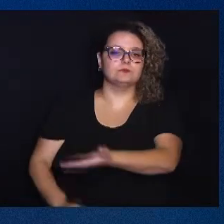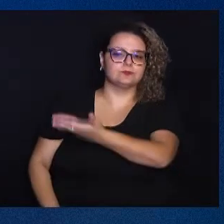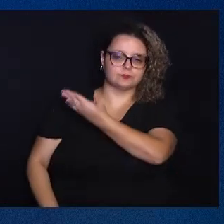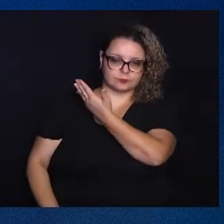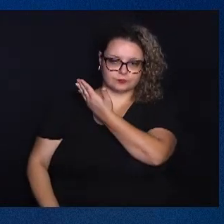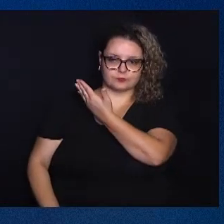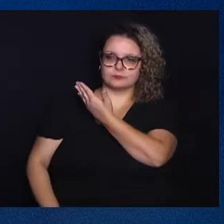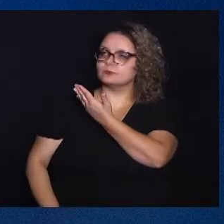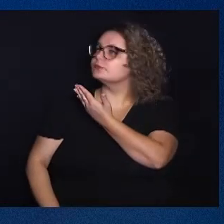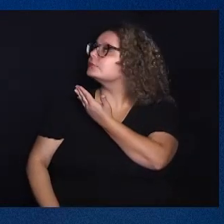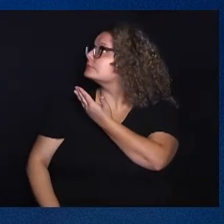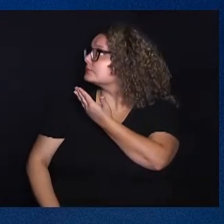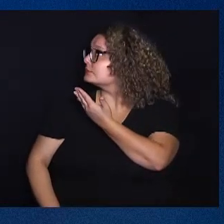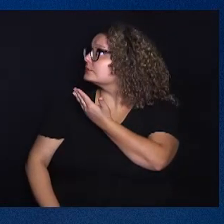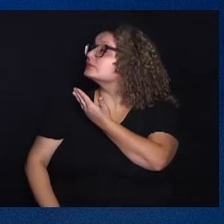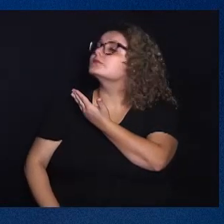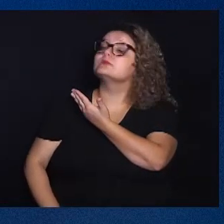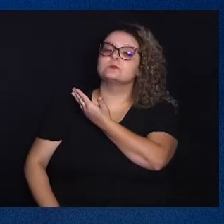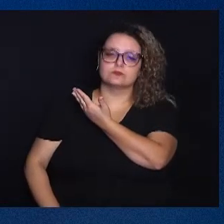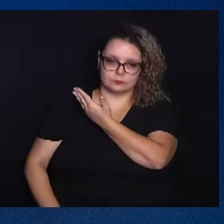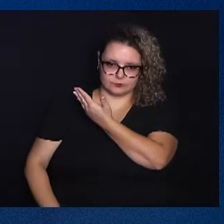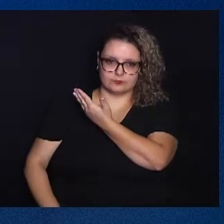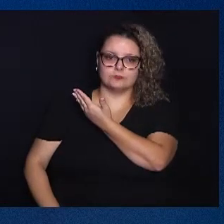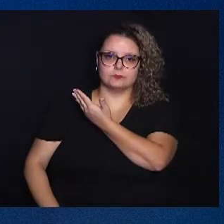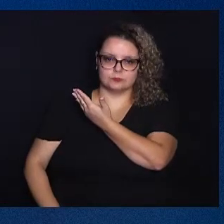devem ser feitas pelo site